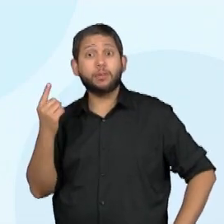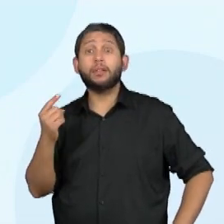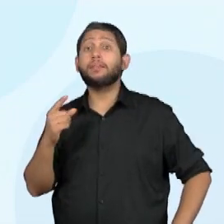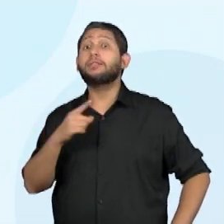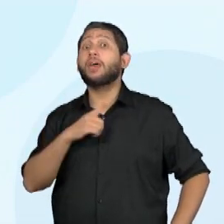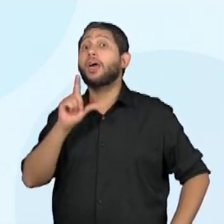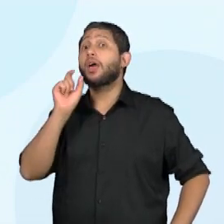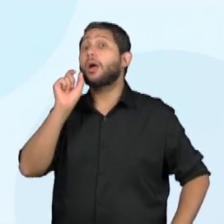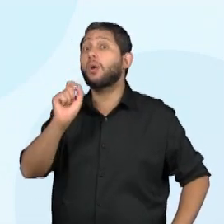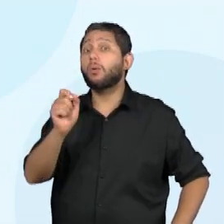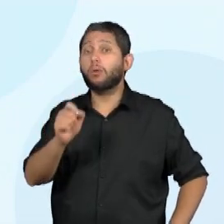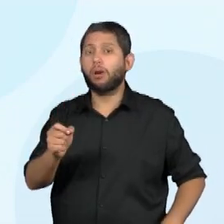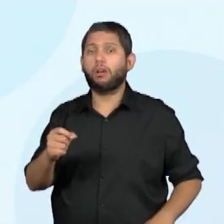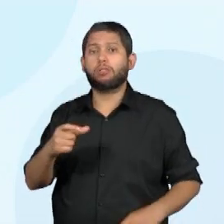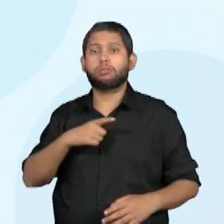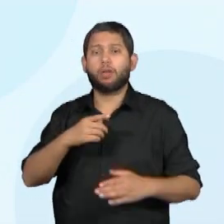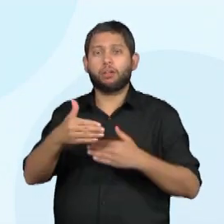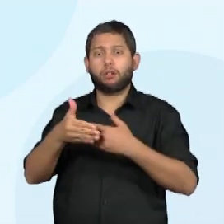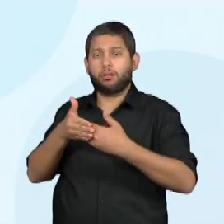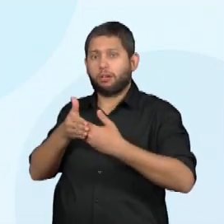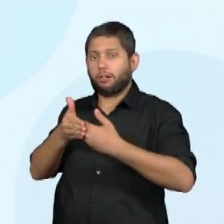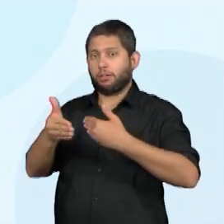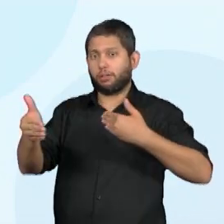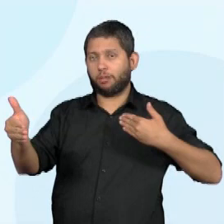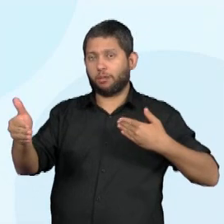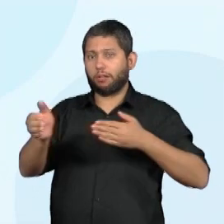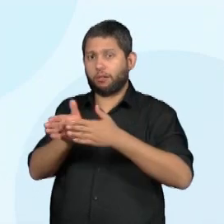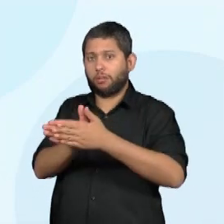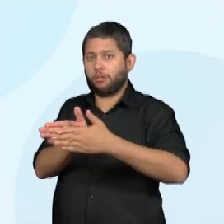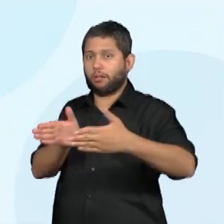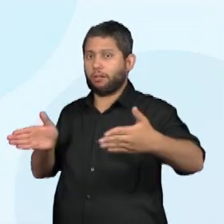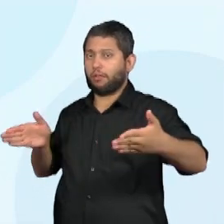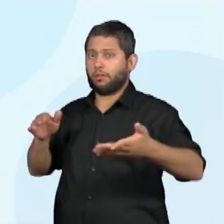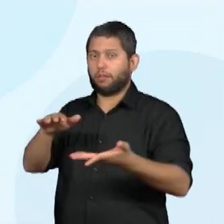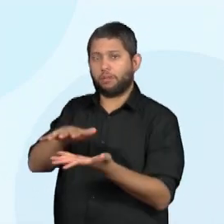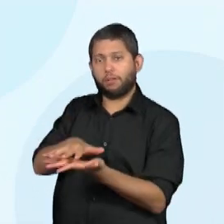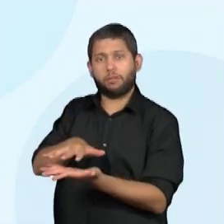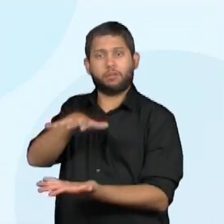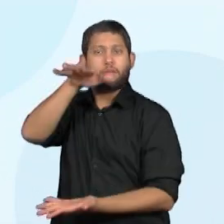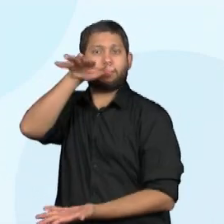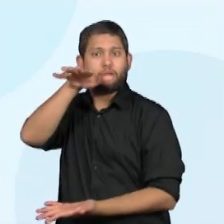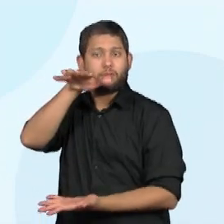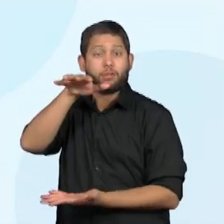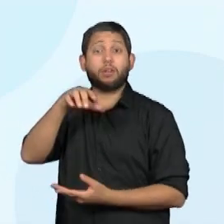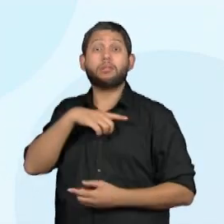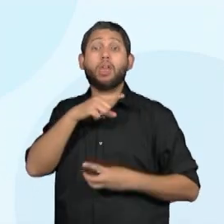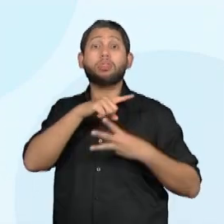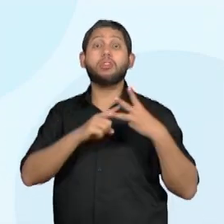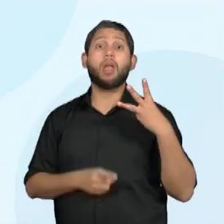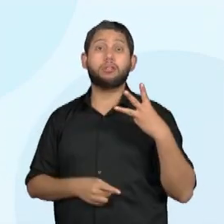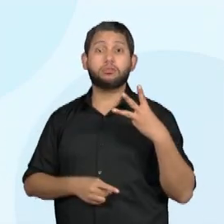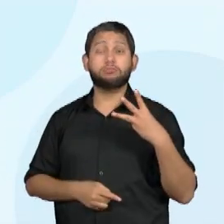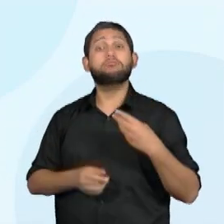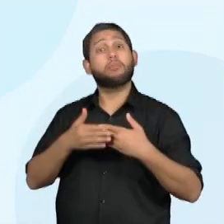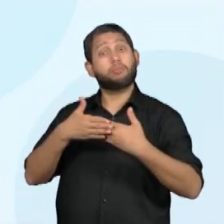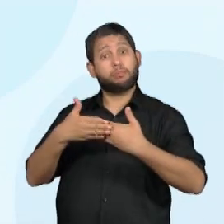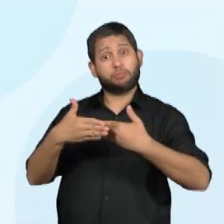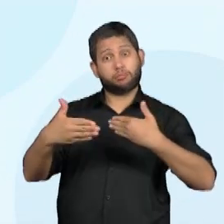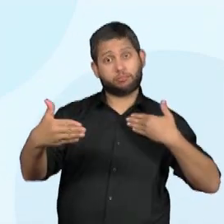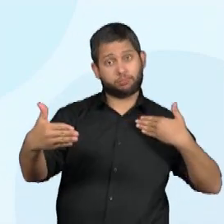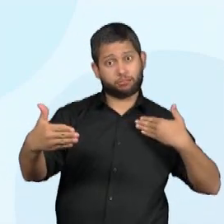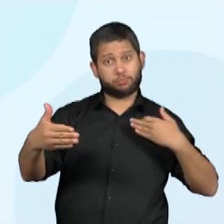chamamos as figuras geométricas tridimensionais, não é? Aí, como elas são apresentadas